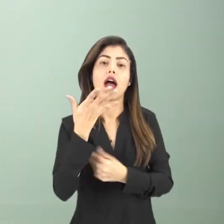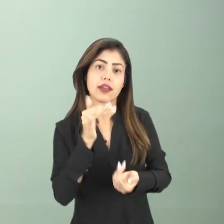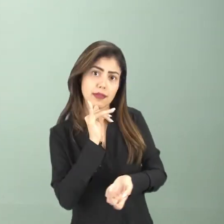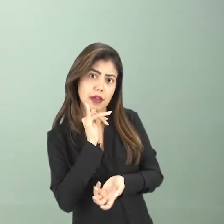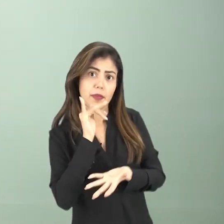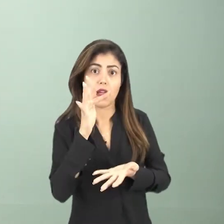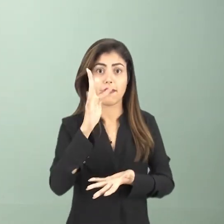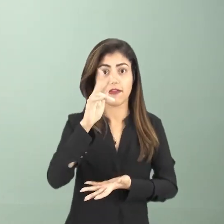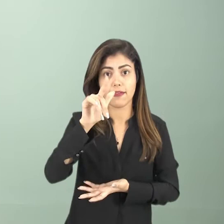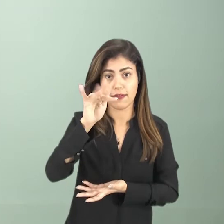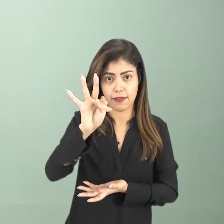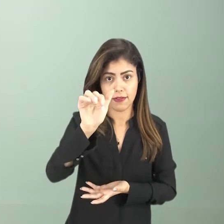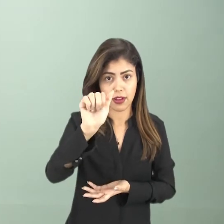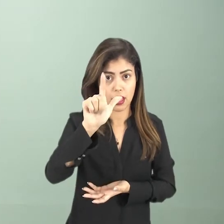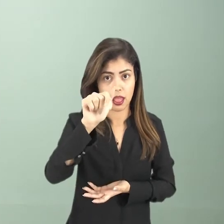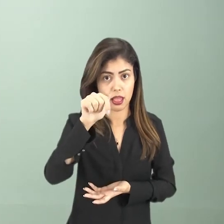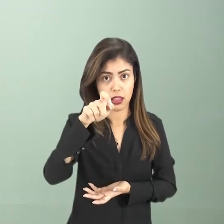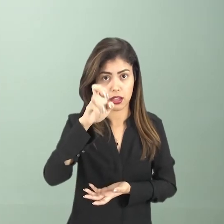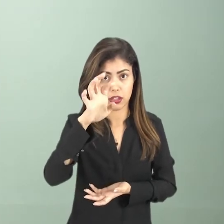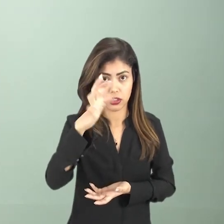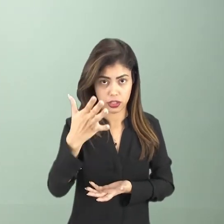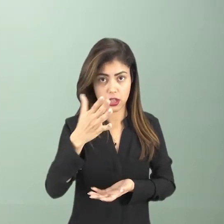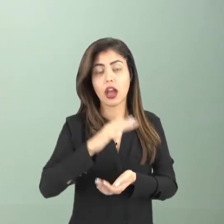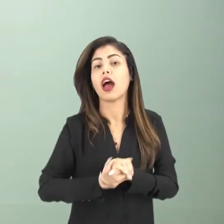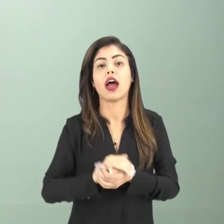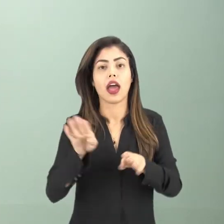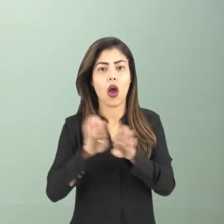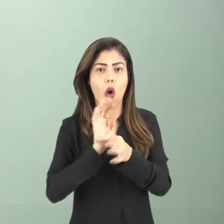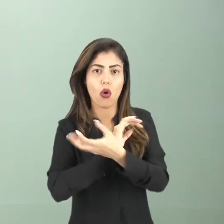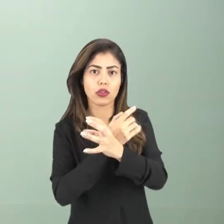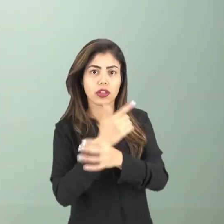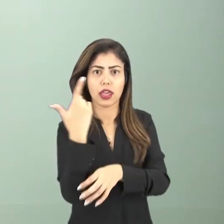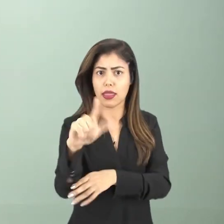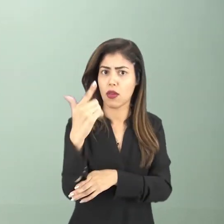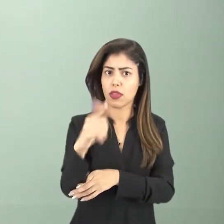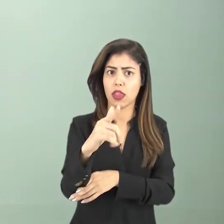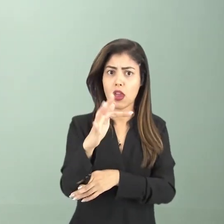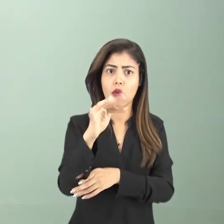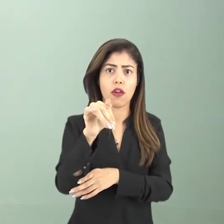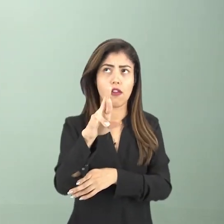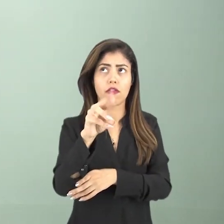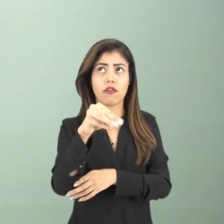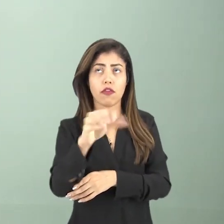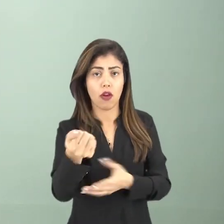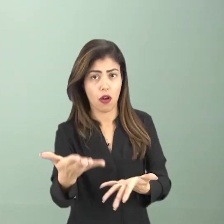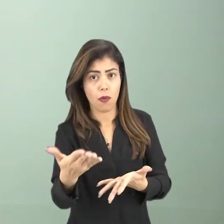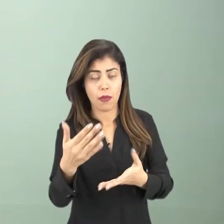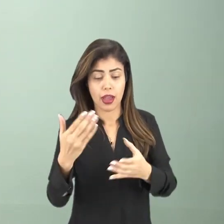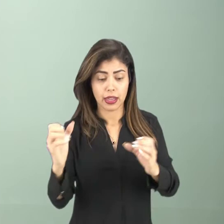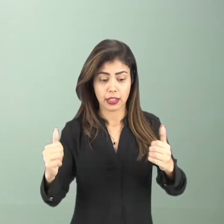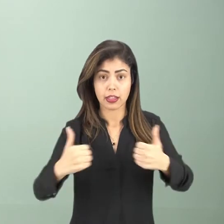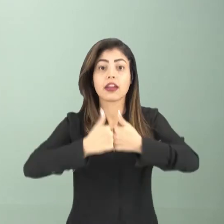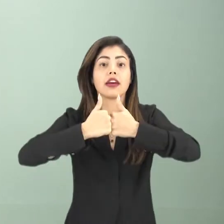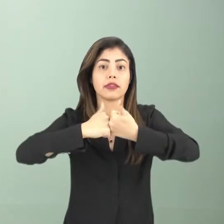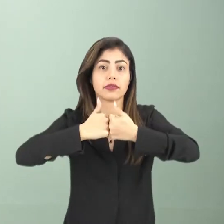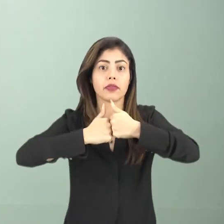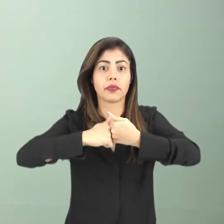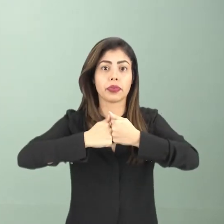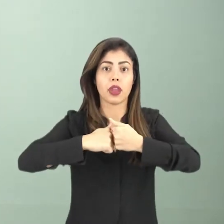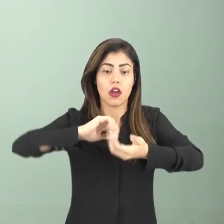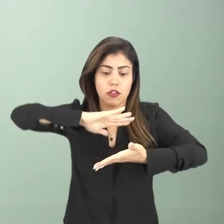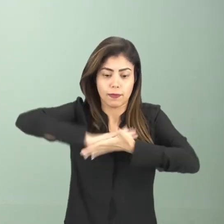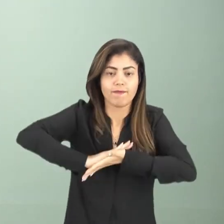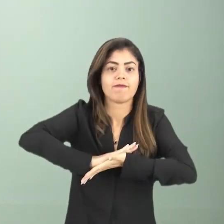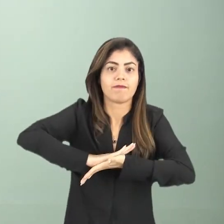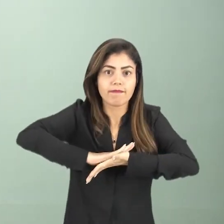falanges. Ossos irregulares são aqueles ossos que não possuem uma forma, né, que não se encaixam. Ossos achatados ou chatos,